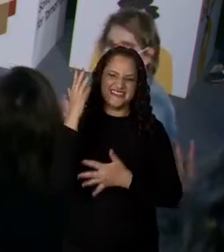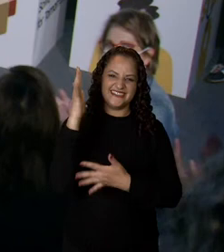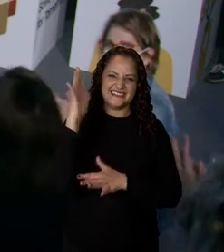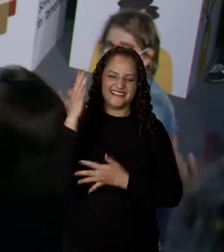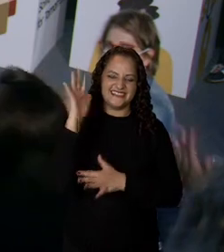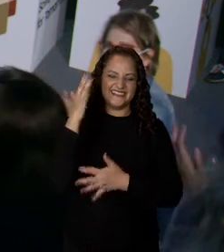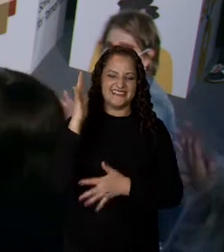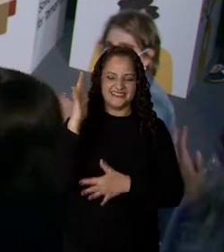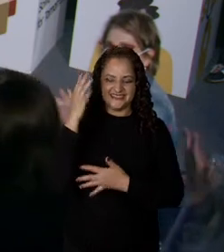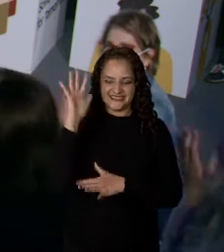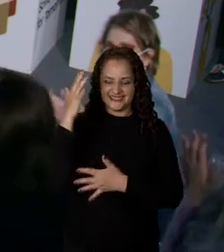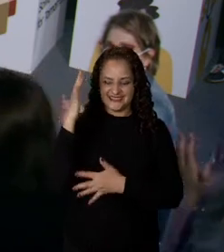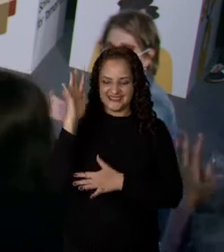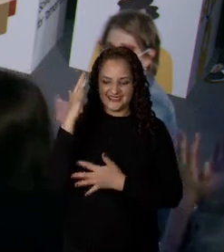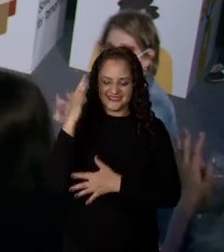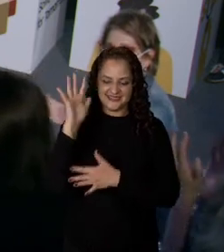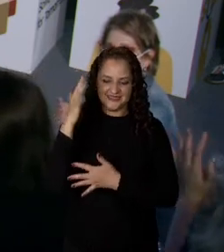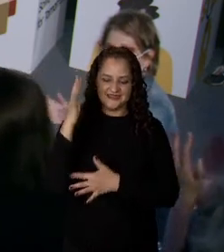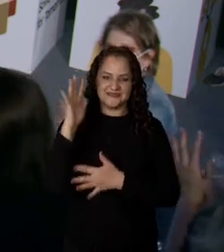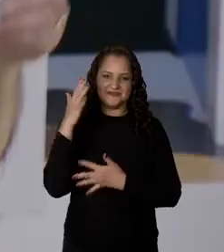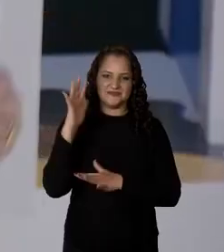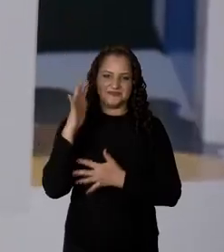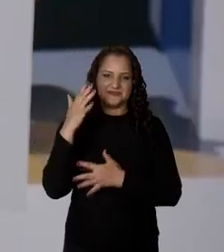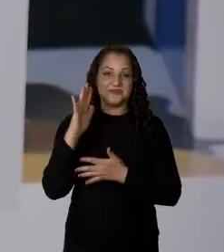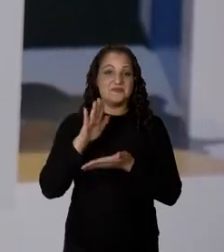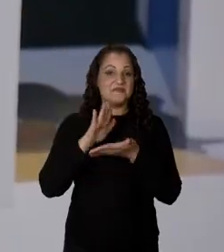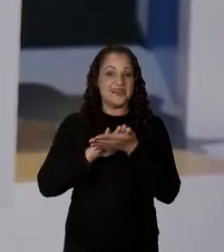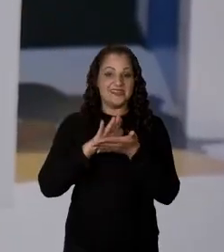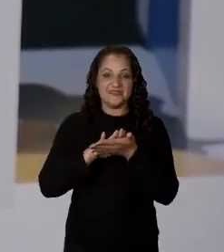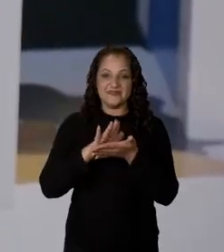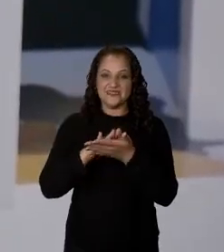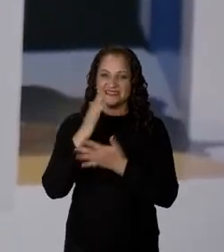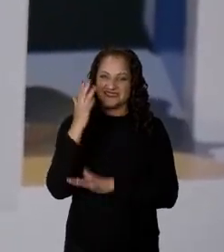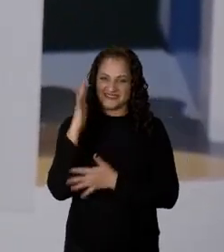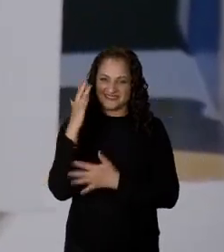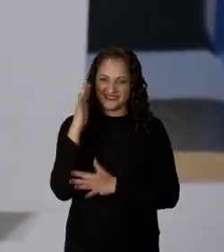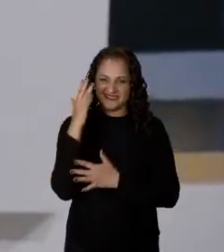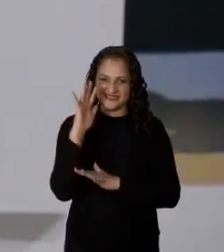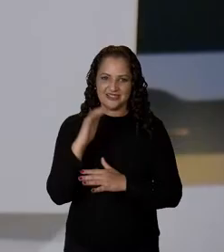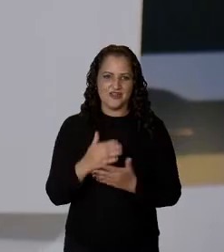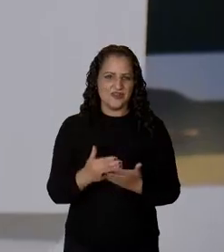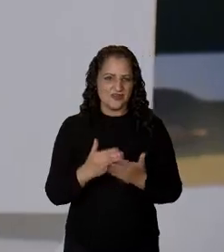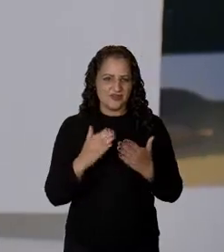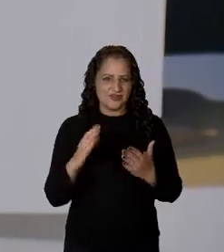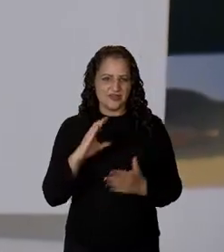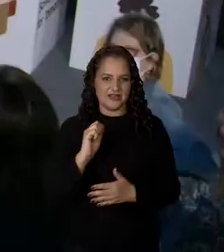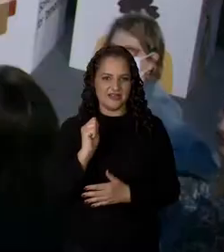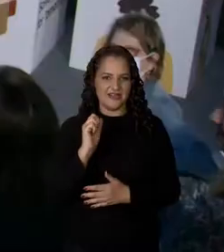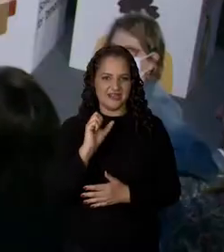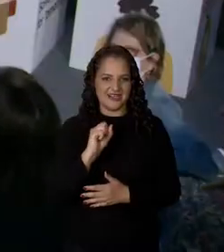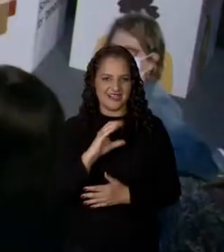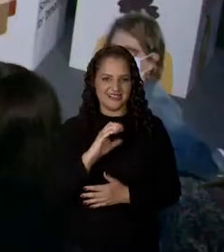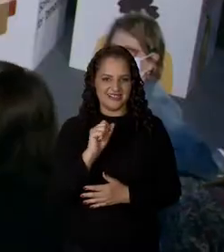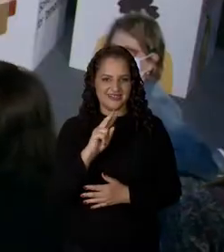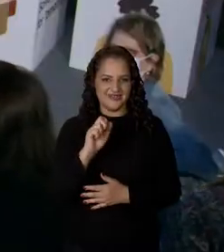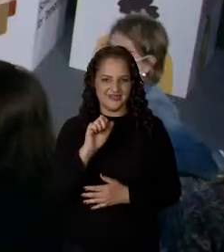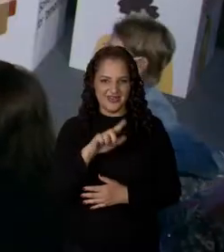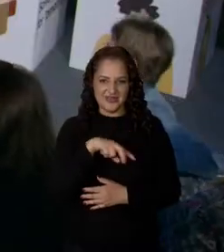Ceará é freguesaço aqui no Soul for Tomorrow. Parabéns, gente. Vai dizer que vocês são de Cascavel.